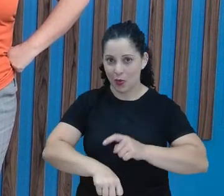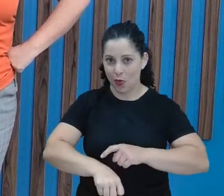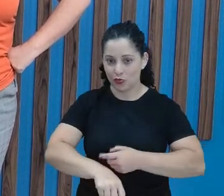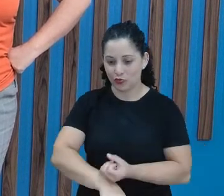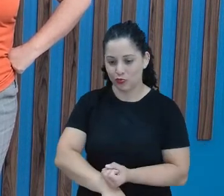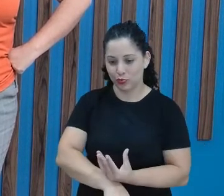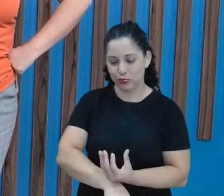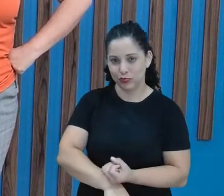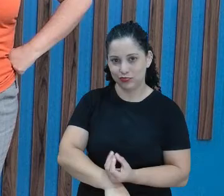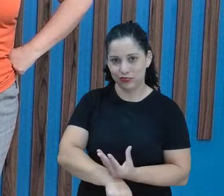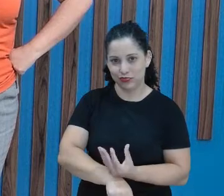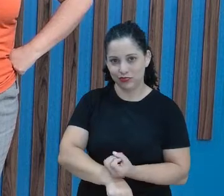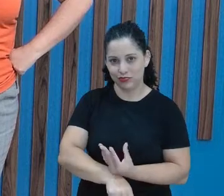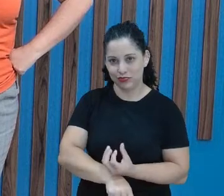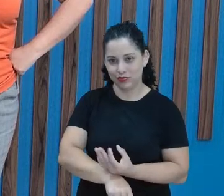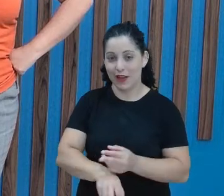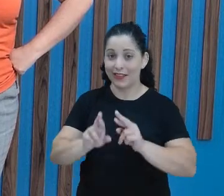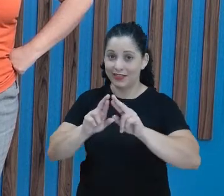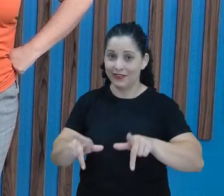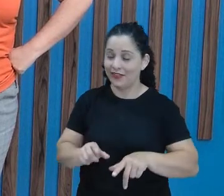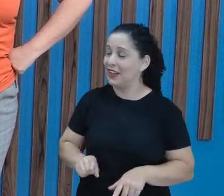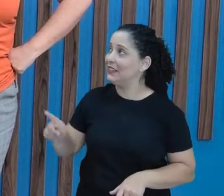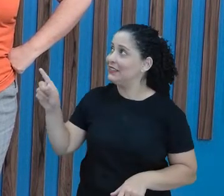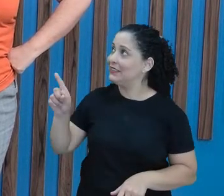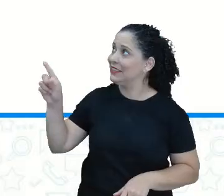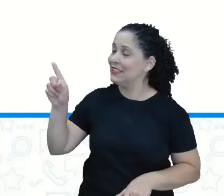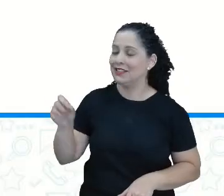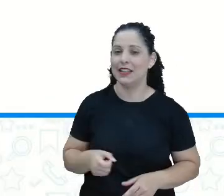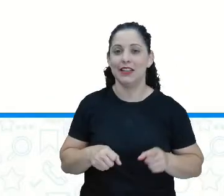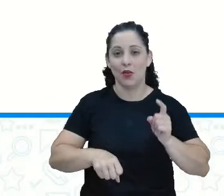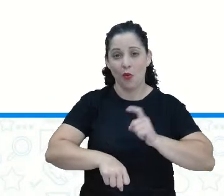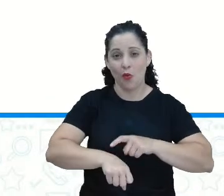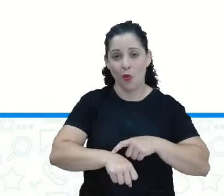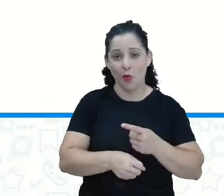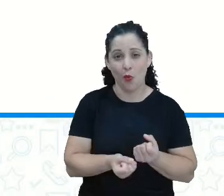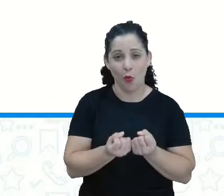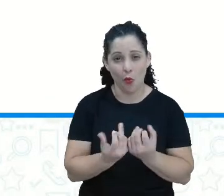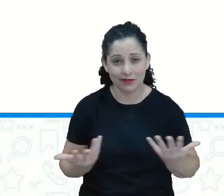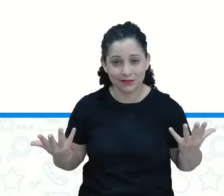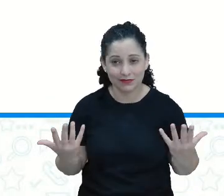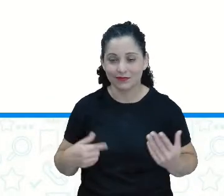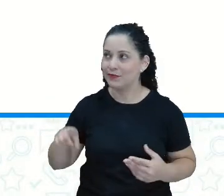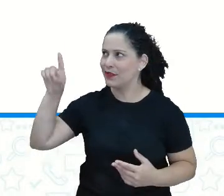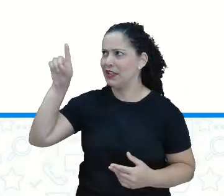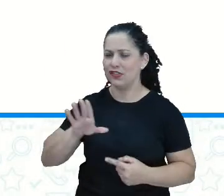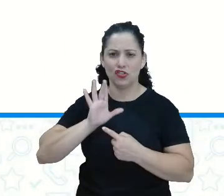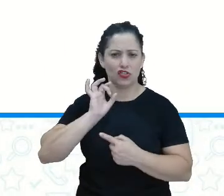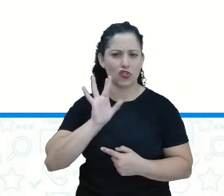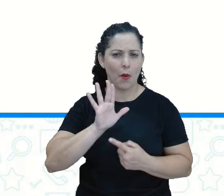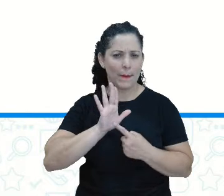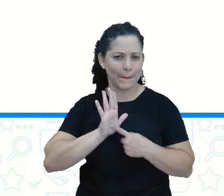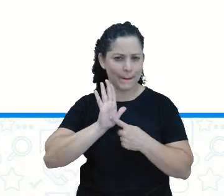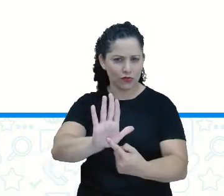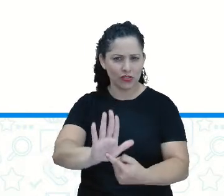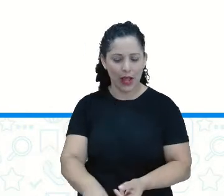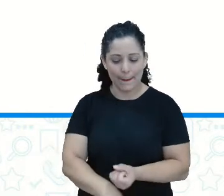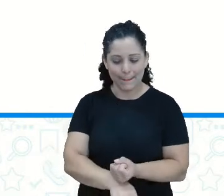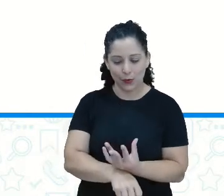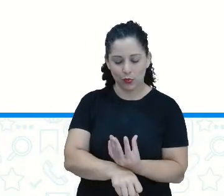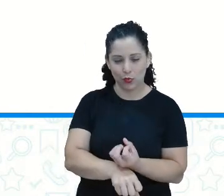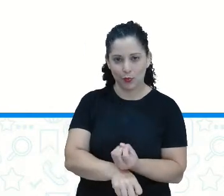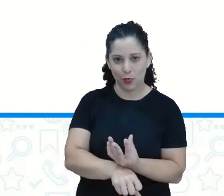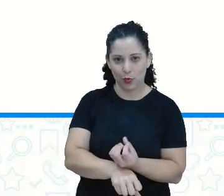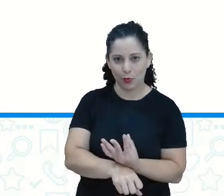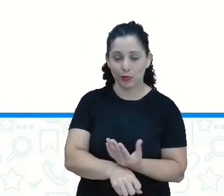digital, que é diferente desse aqui, ó, que você tem que contar. Esse daqui ele vai mostrando, ele vai contando. Então, se